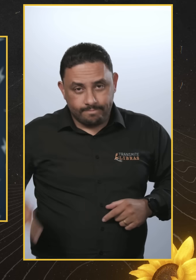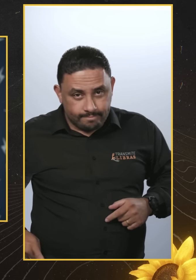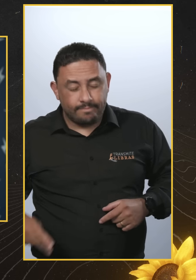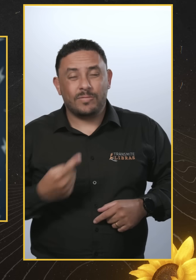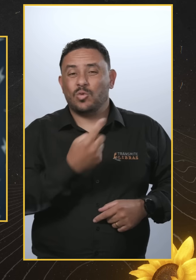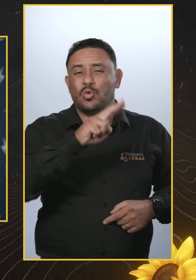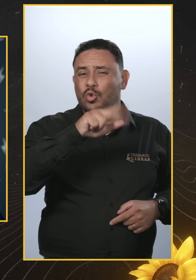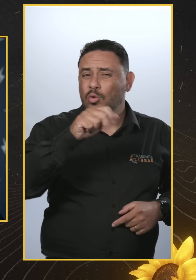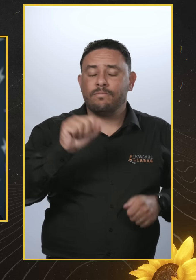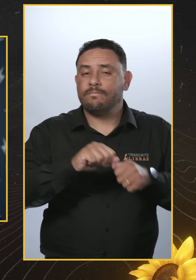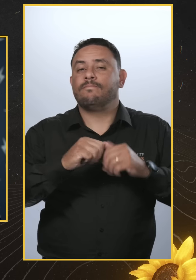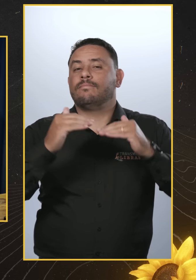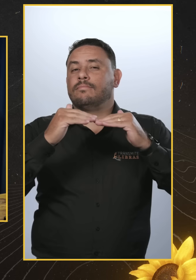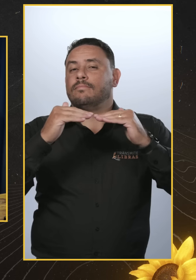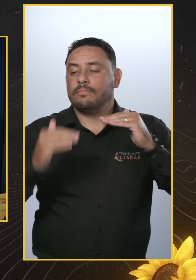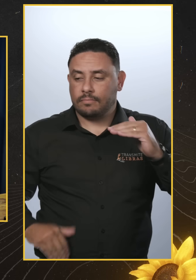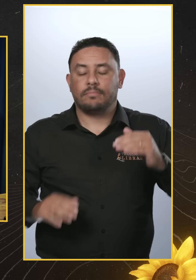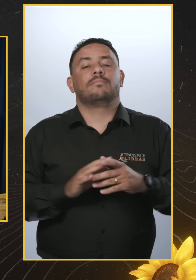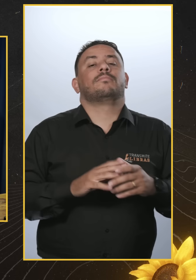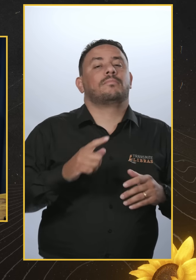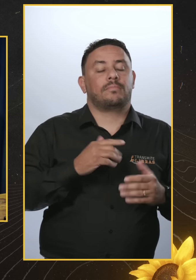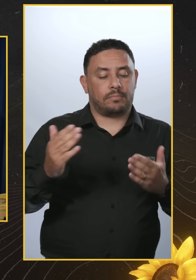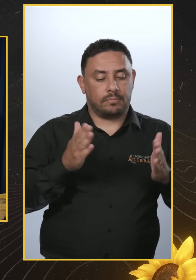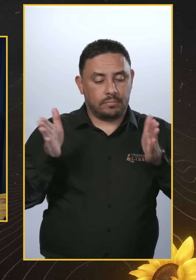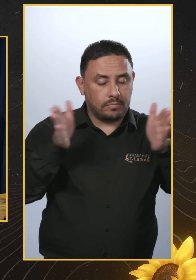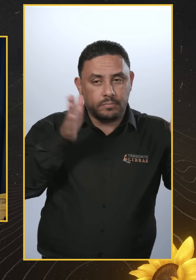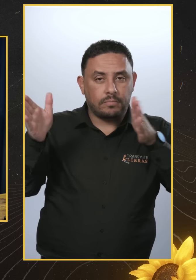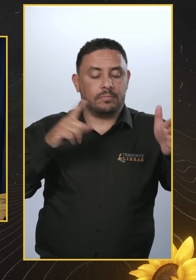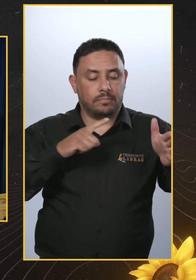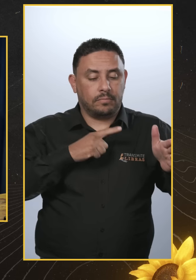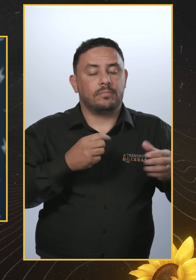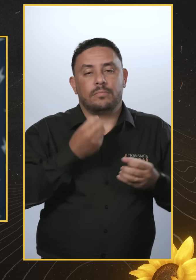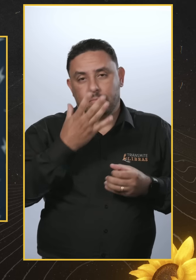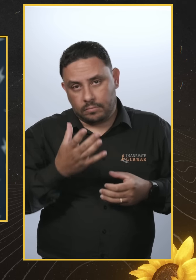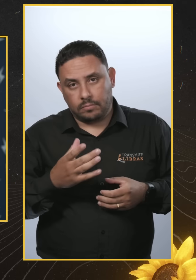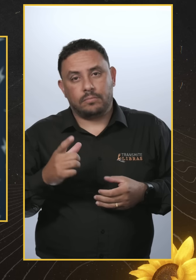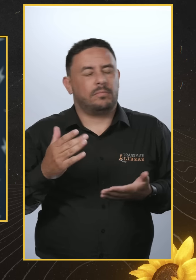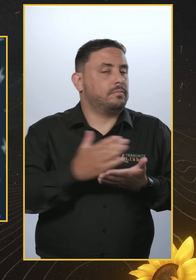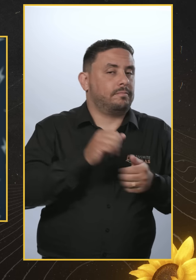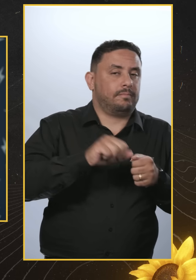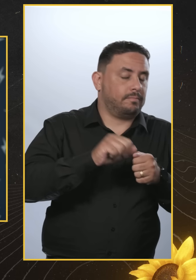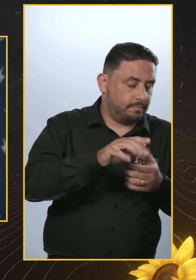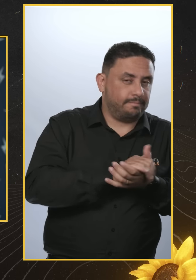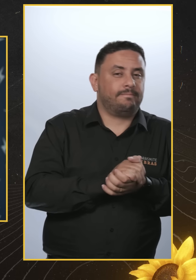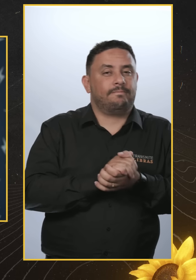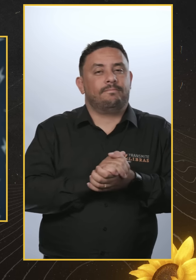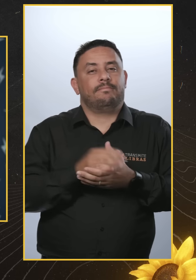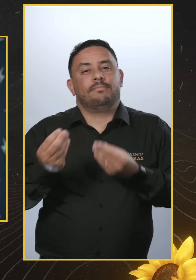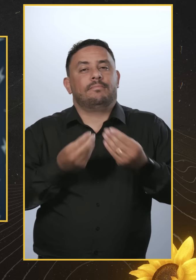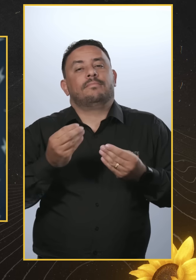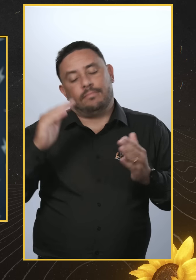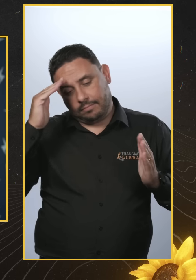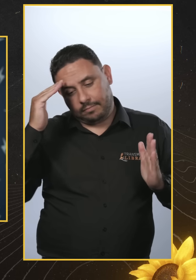teve abaixar imposto para que todos os governos têm vantagens é não mas nenhum fez isso isso é uma coisa assim tem que